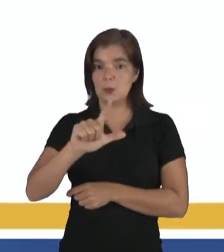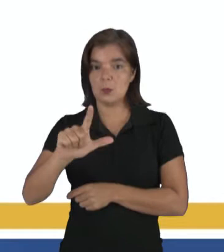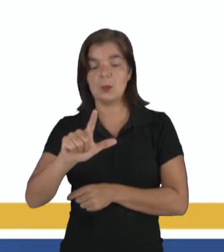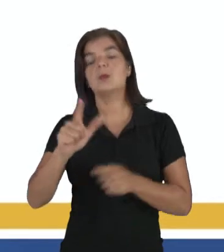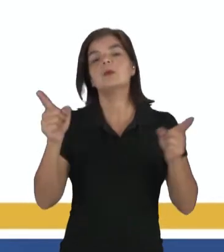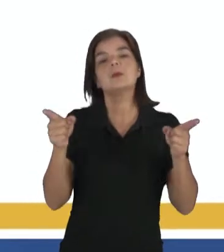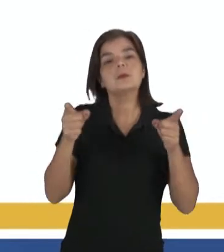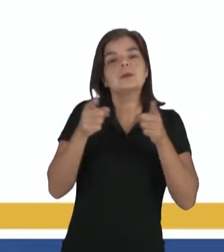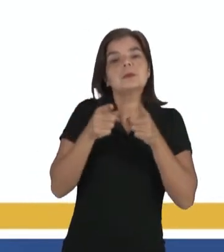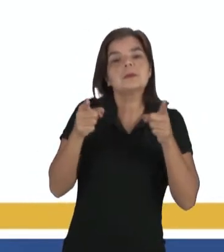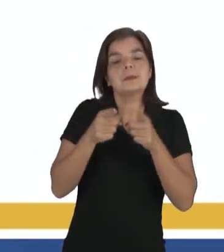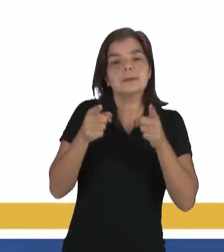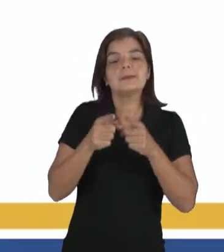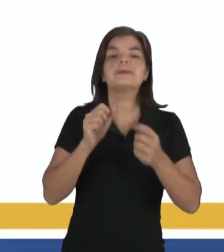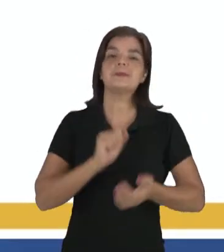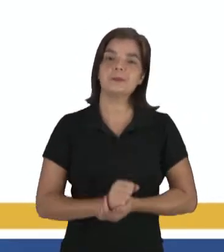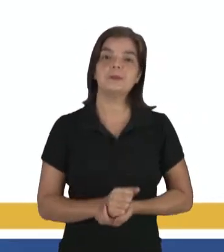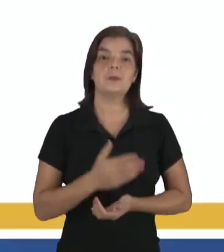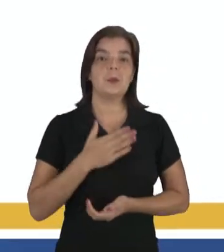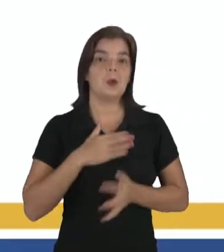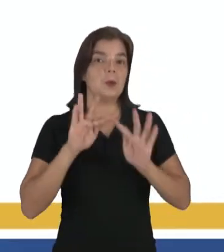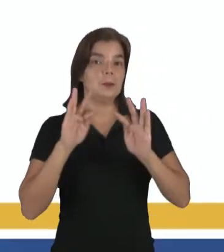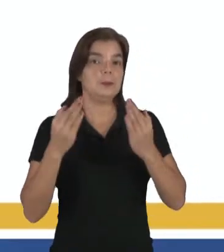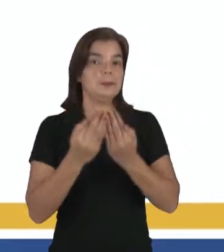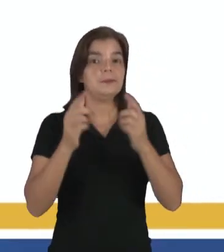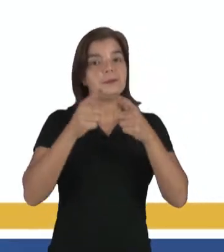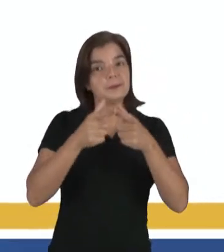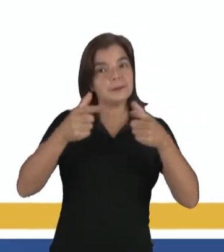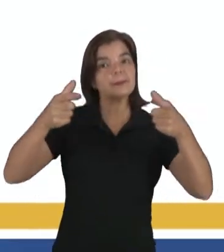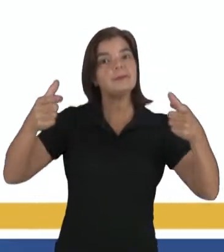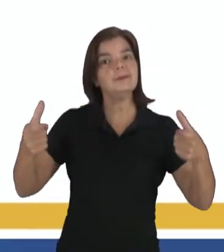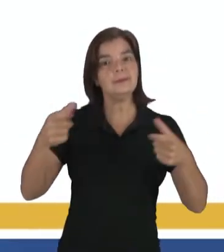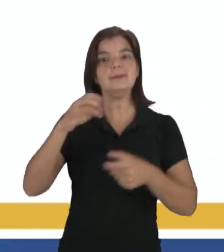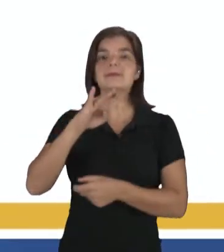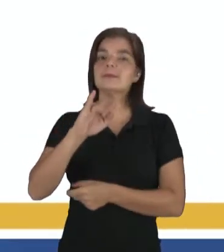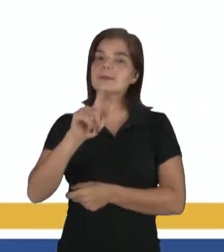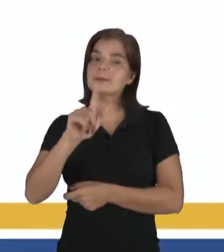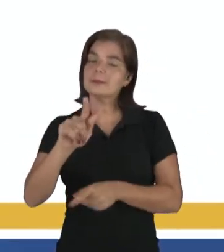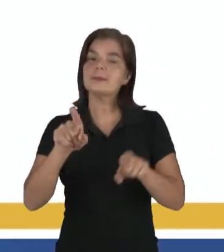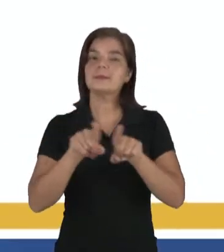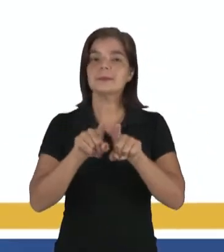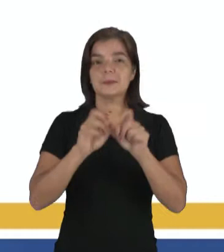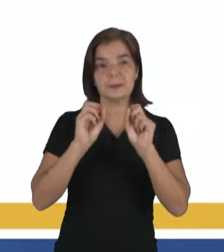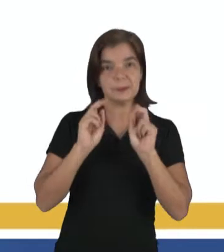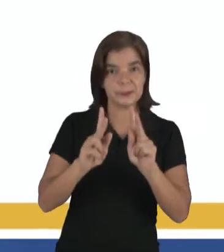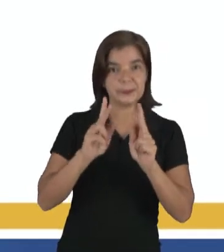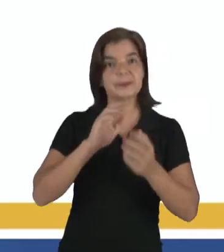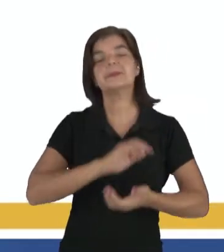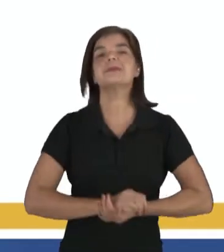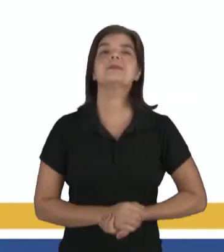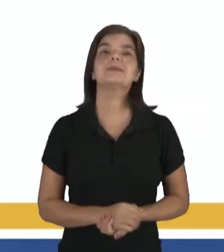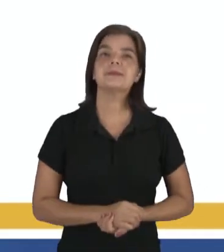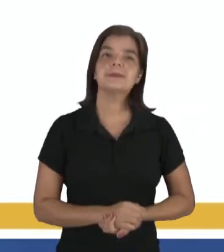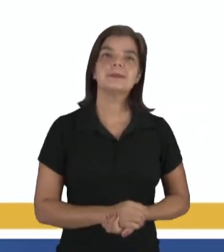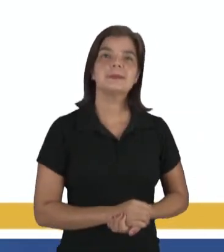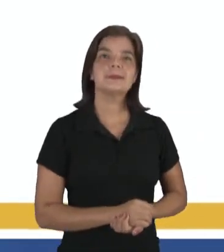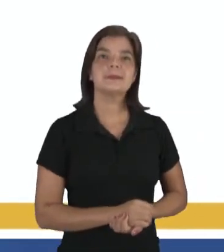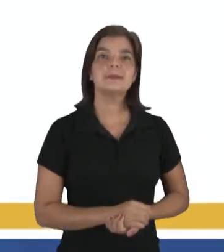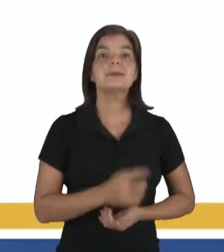mas é Myles Berg minha família é grande o Marcelo Lisboa minha família pequena OK